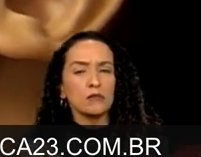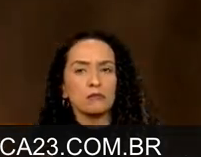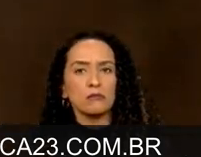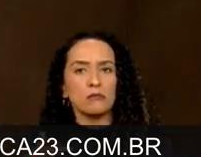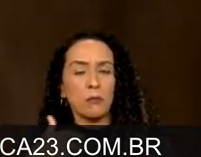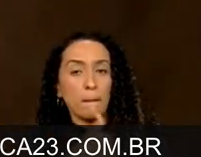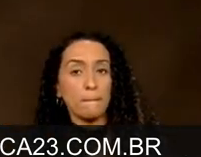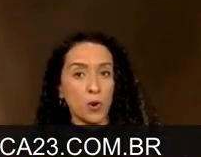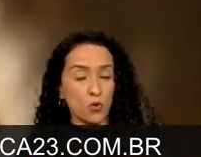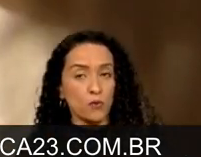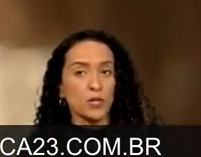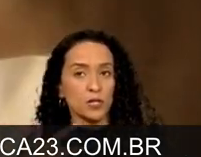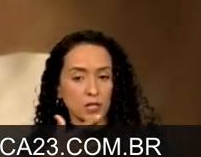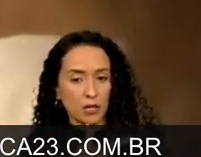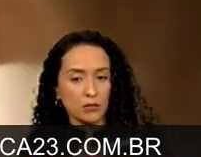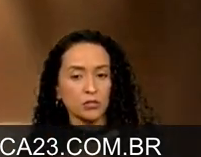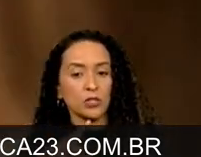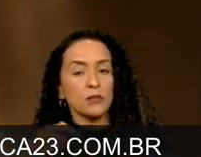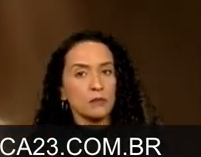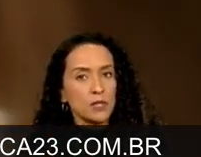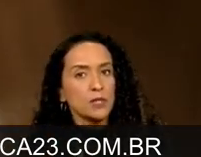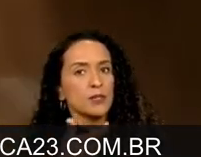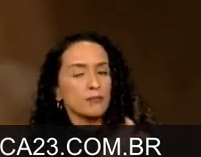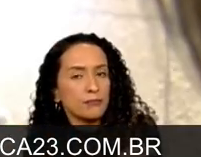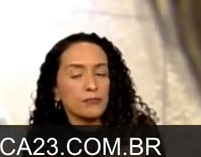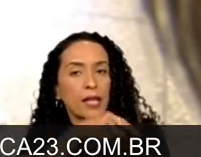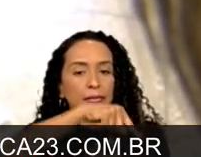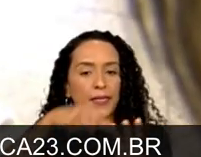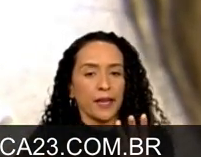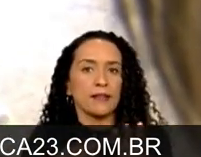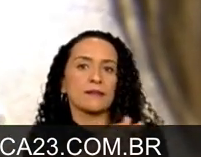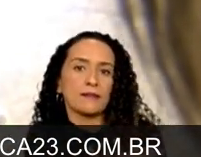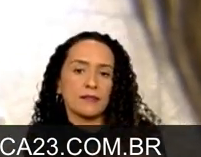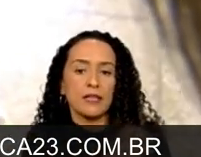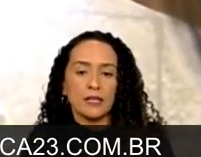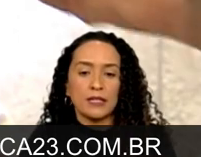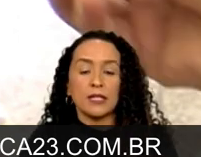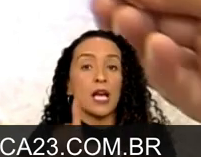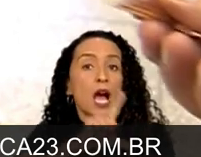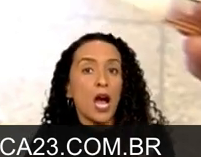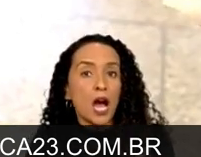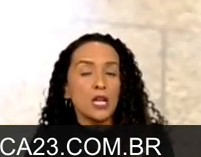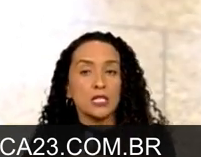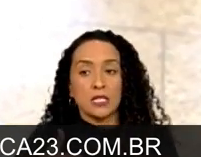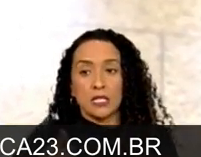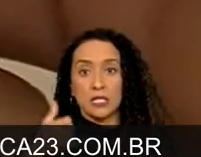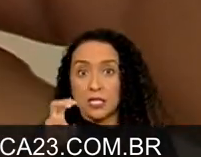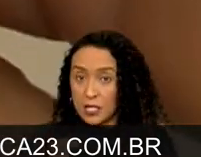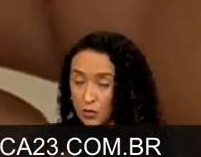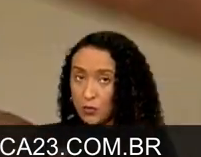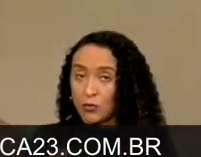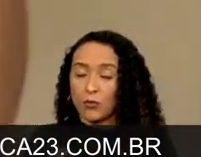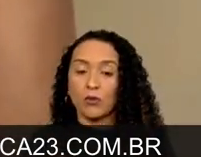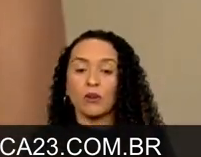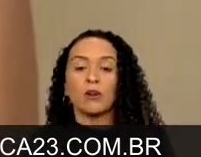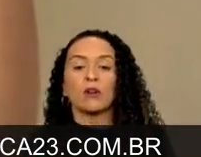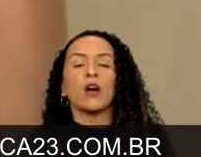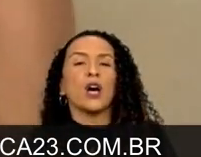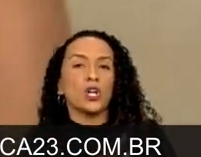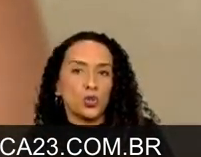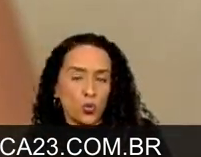saúde e deve ser administrada em 3 doses em crianças antes de completarem 5 anos. A poliomielite